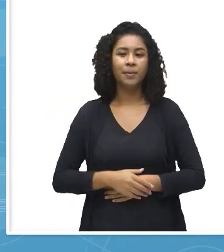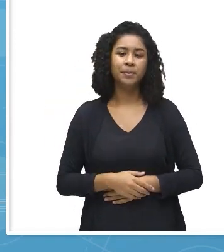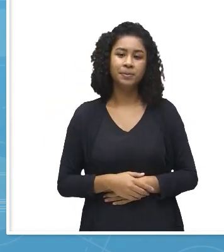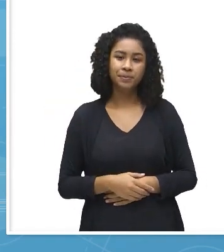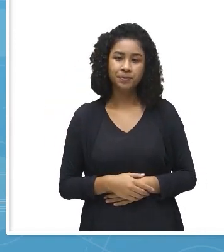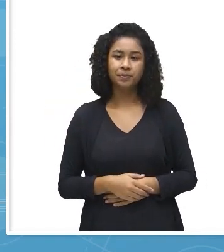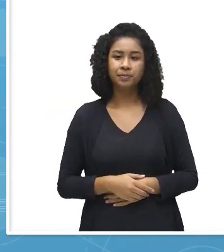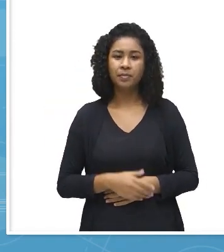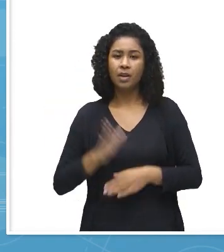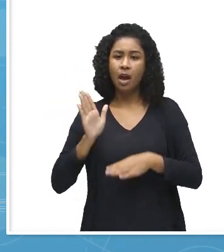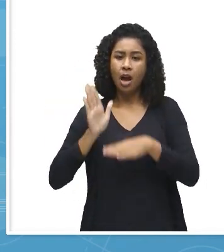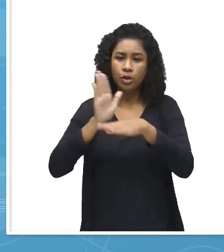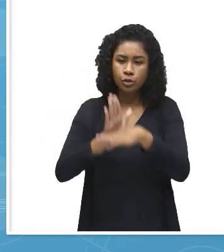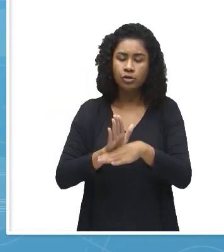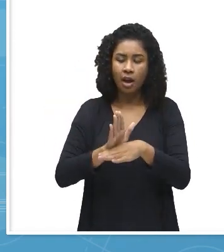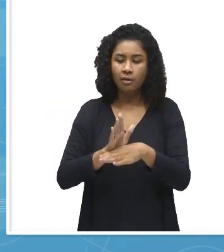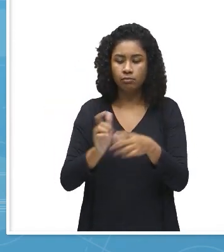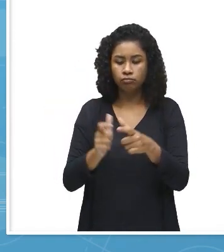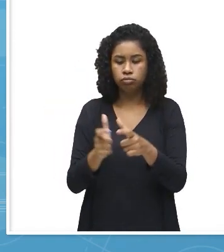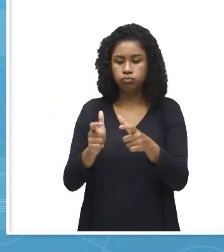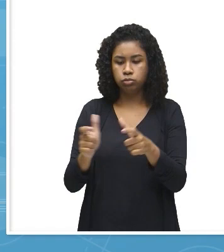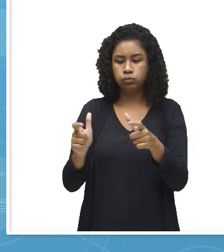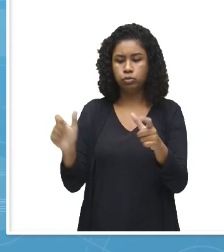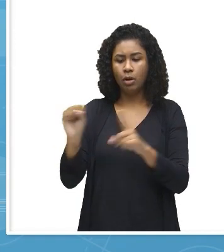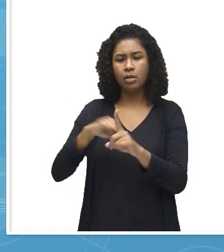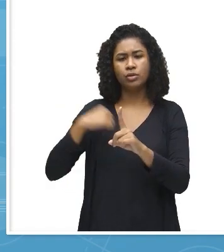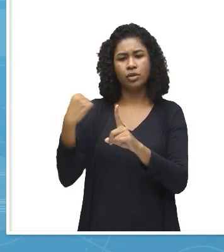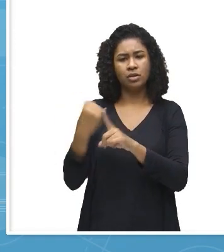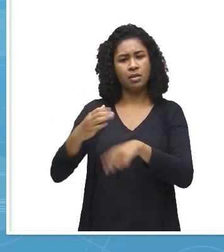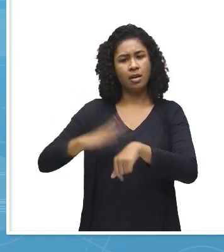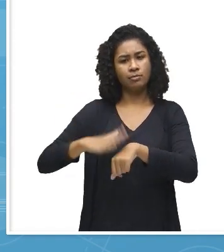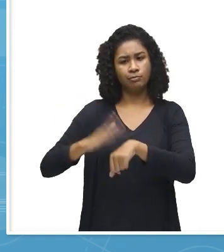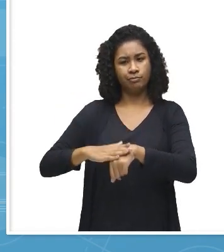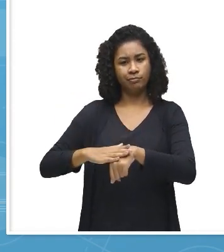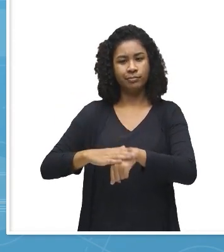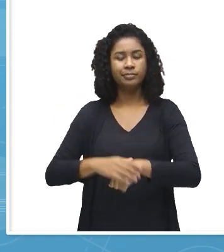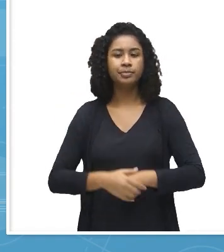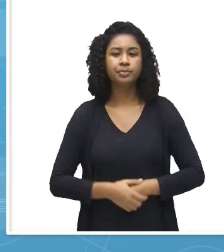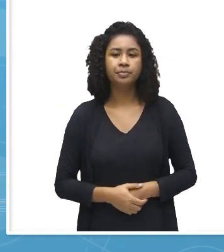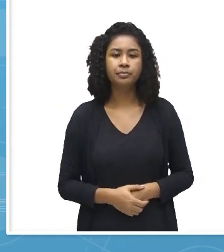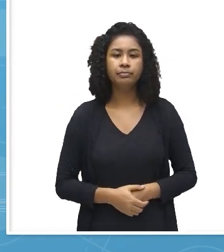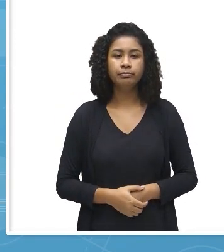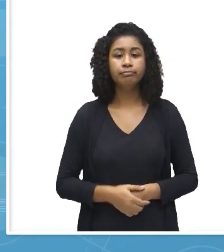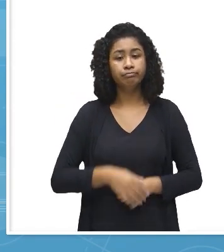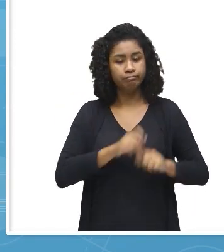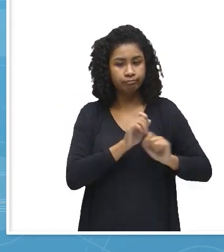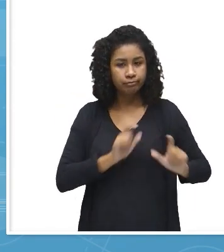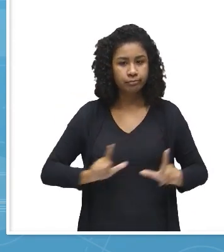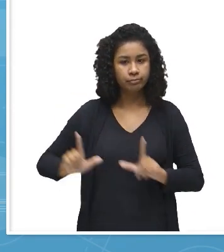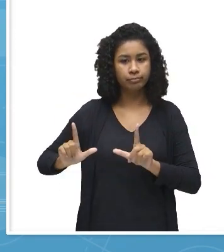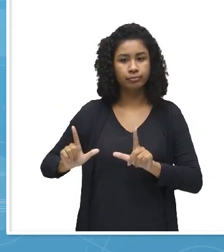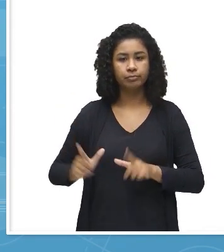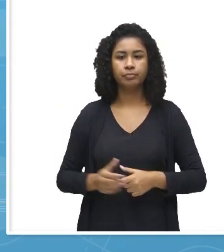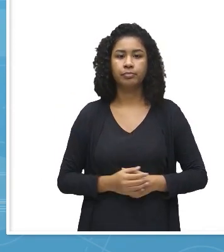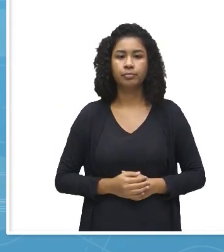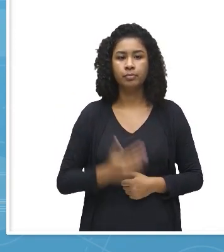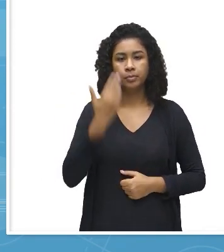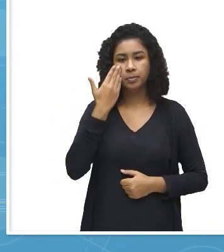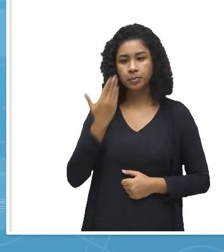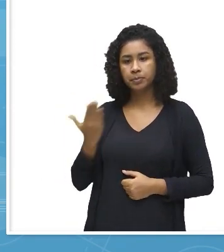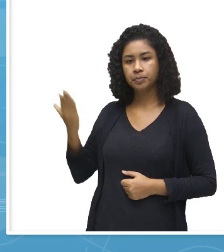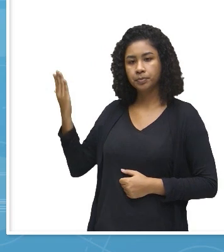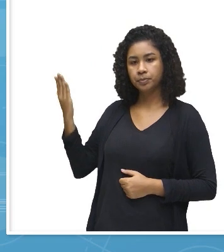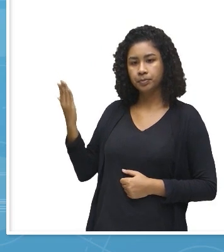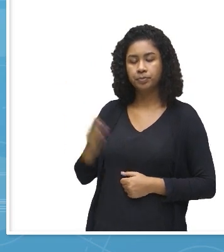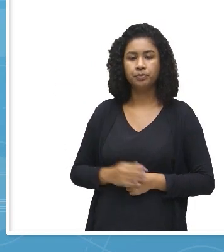que ajudavam a formar essa sociedade aí. Então vamos continuar aí vendo mais sobre os germanos. Os germanos